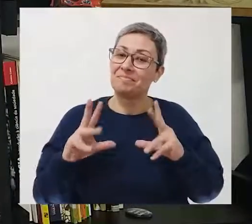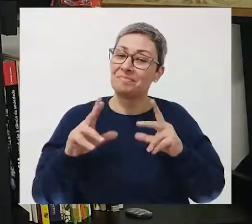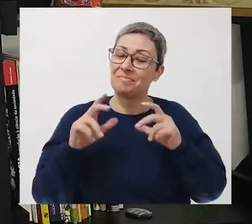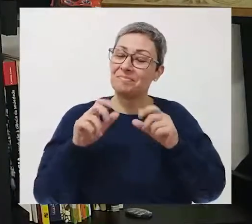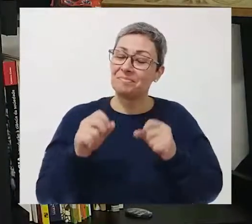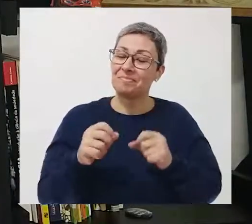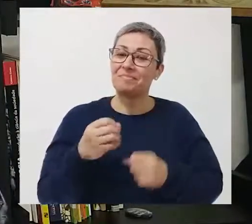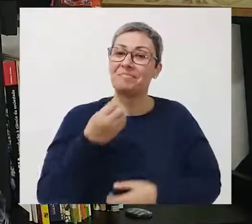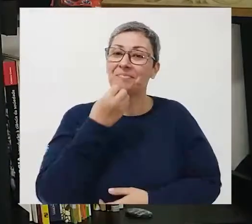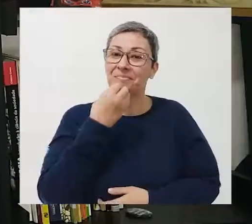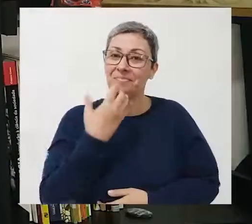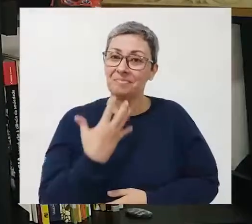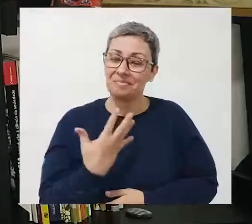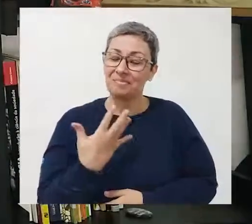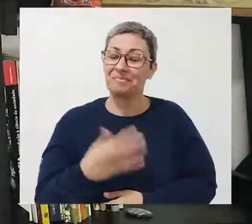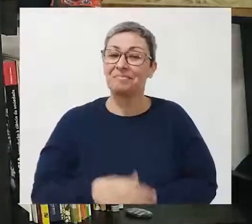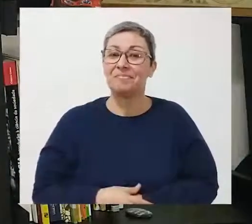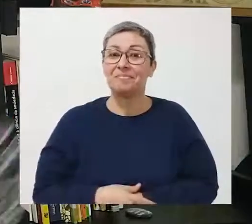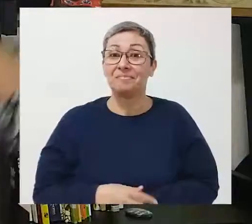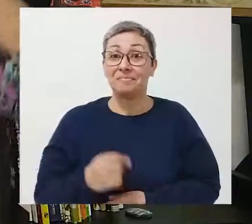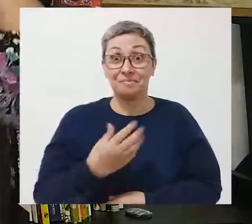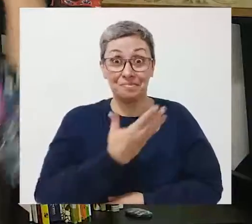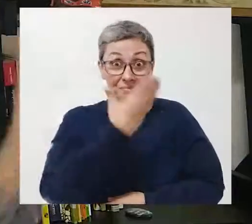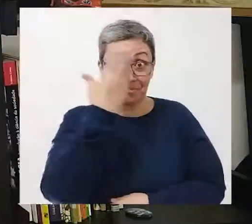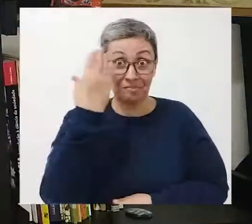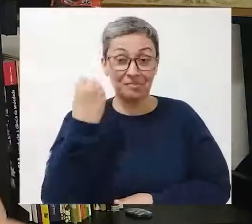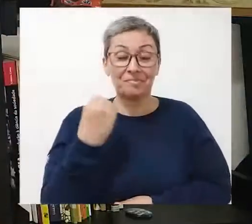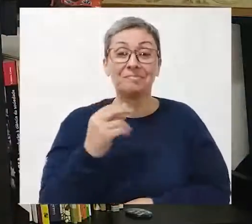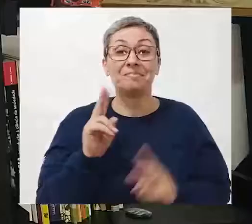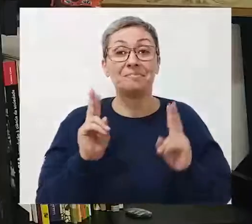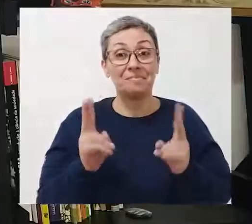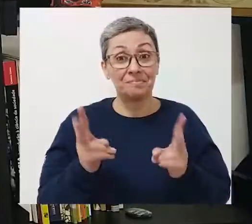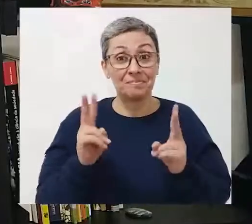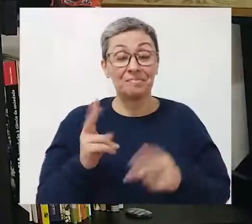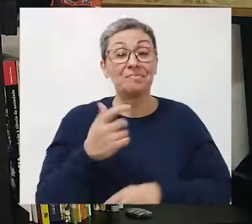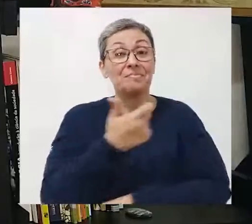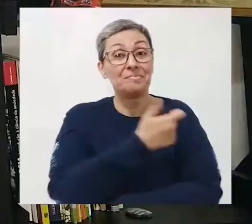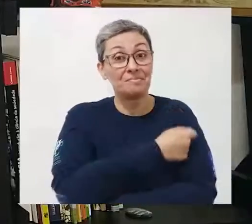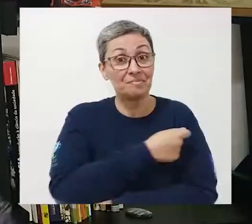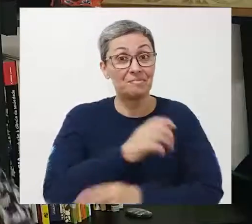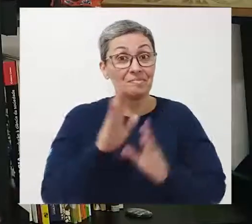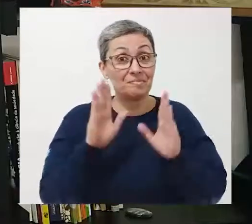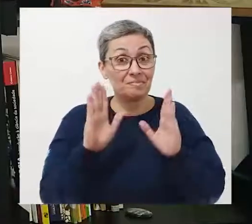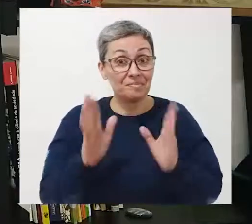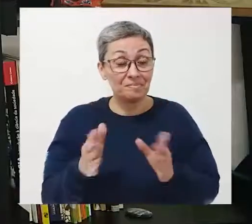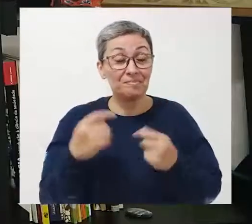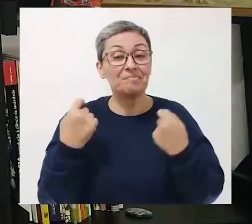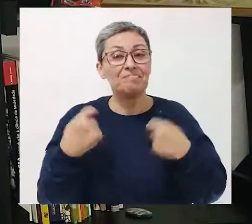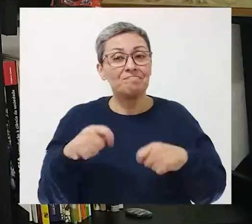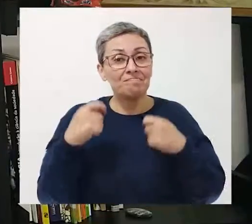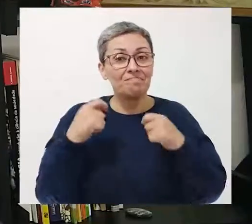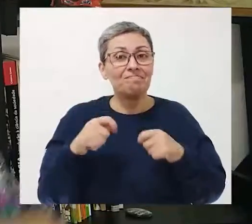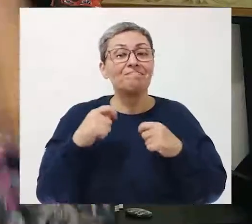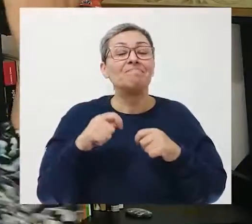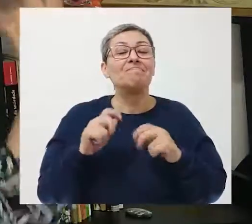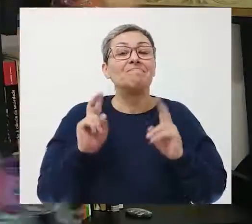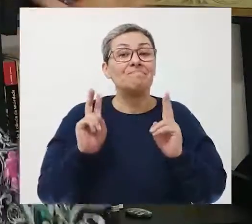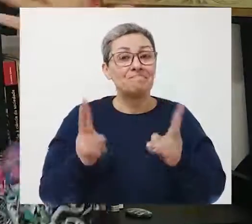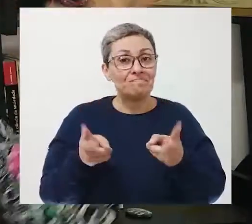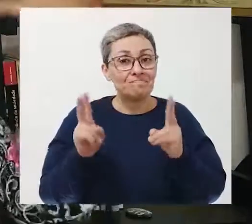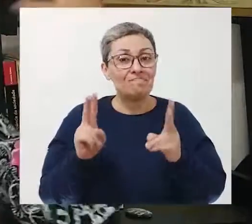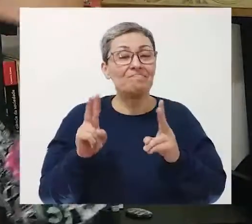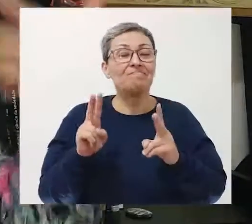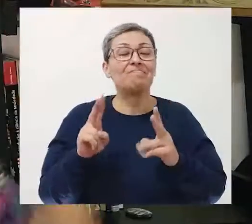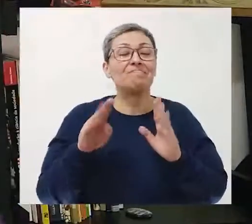estejam bem. E não se esqueçam que mesmo tomando a vacina, a gente precisa manter